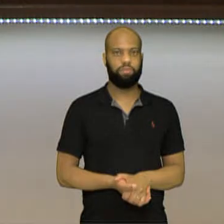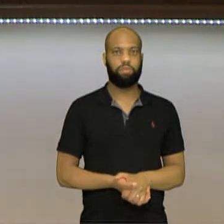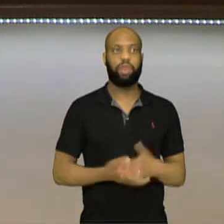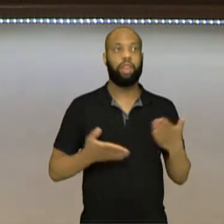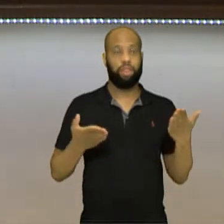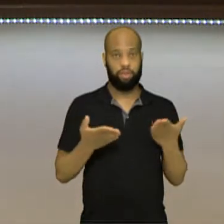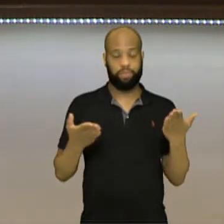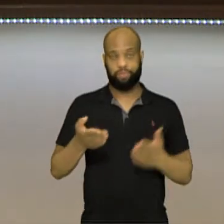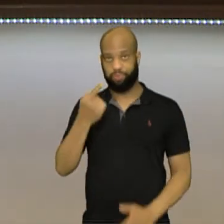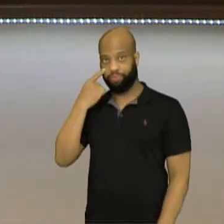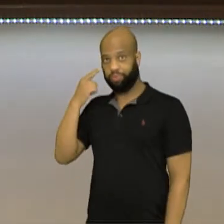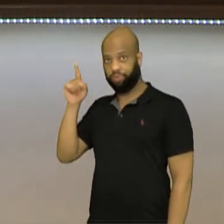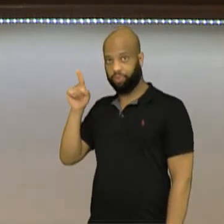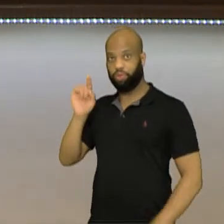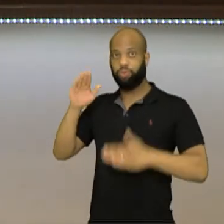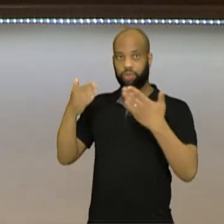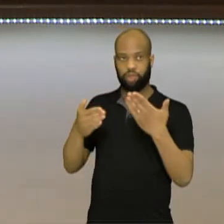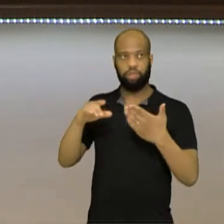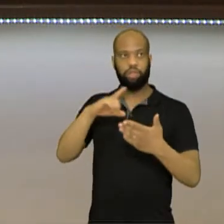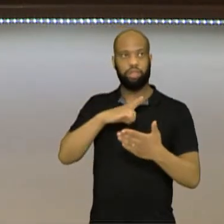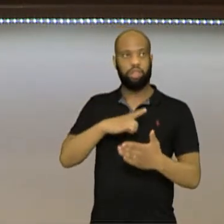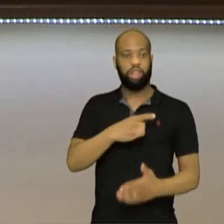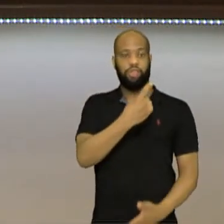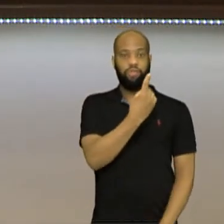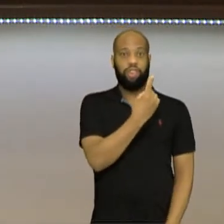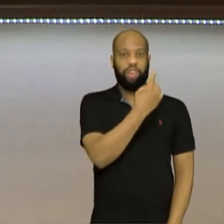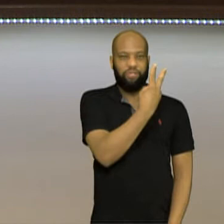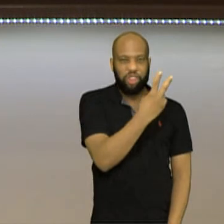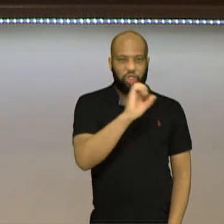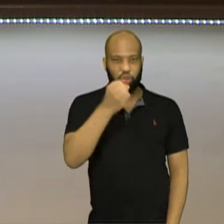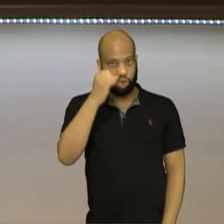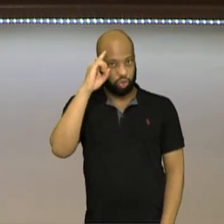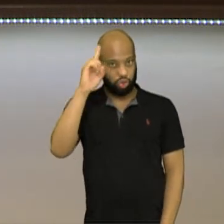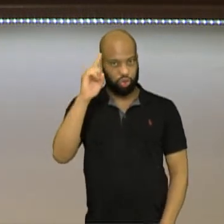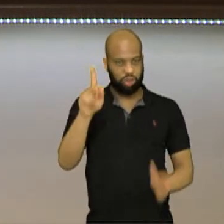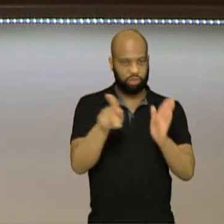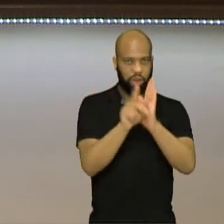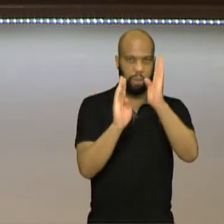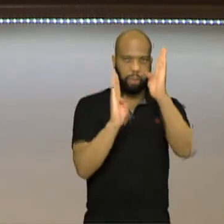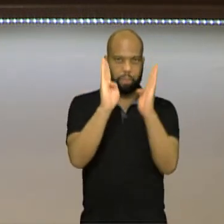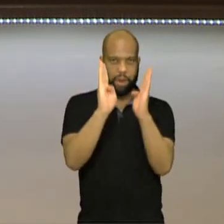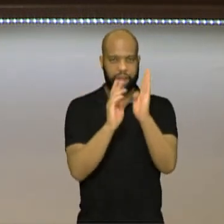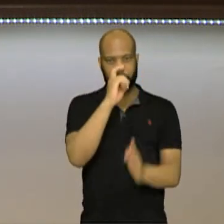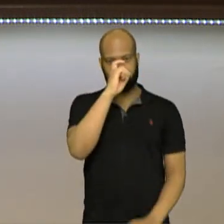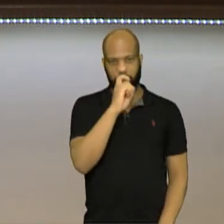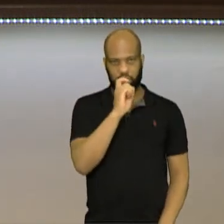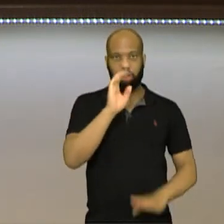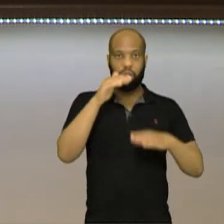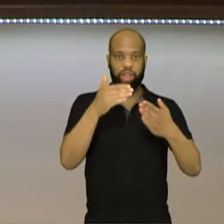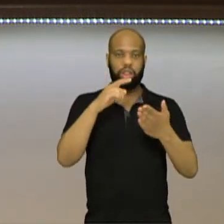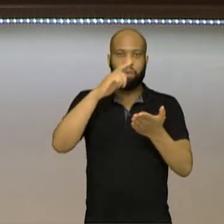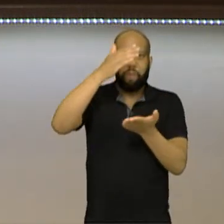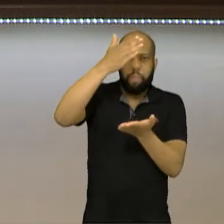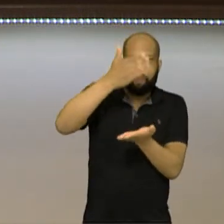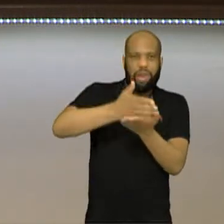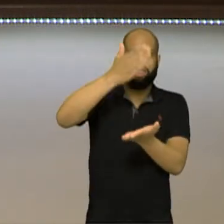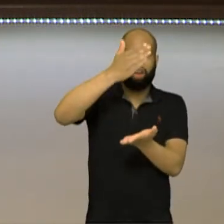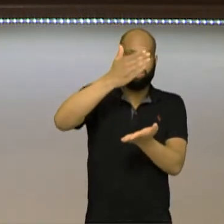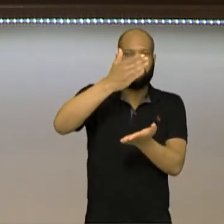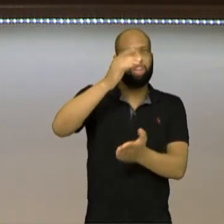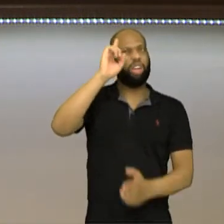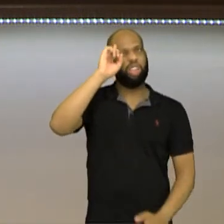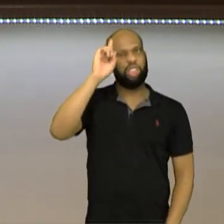Vamos lá, galera. Considerando o seguinte, 28 dias de ciclo, né? Então, no meio desse, provavelmente lá